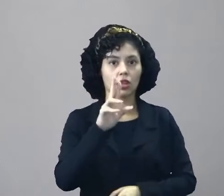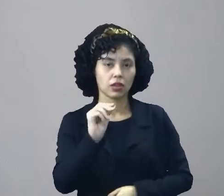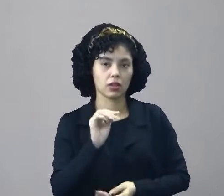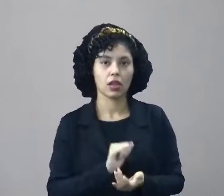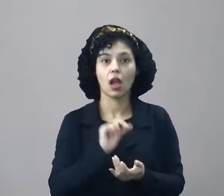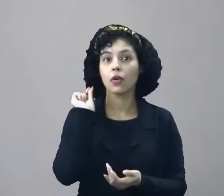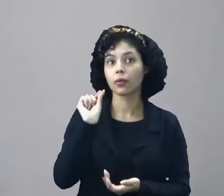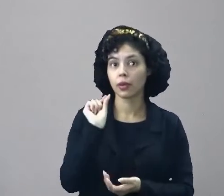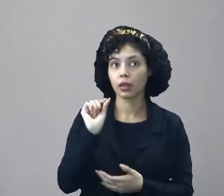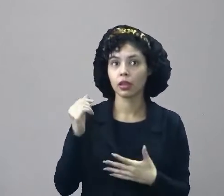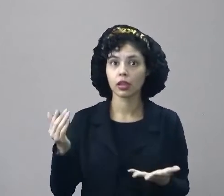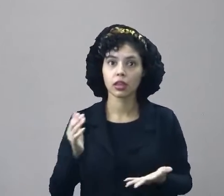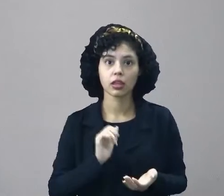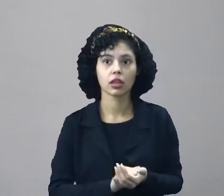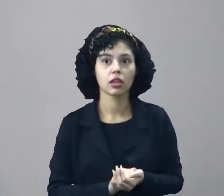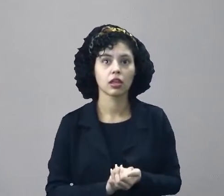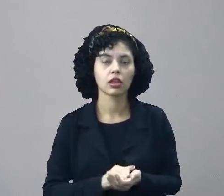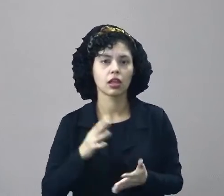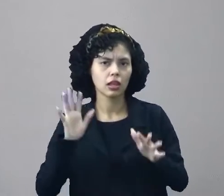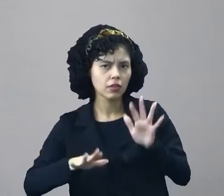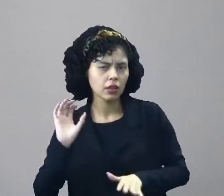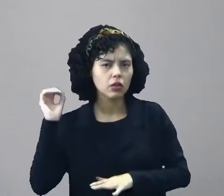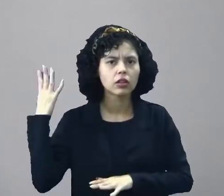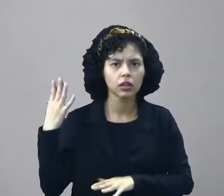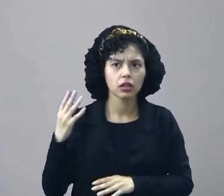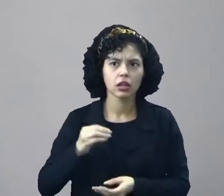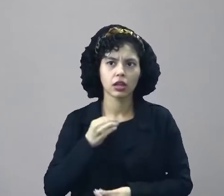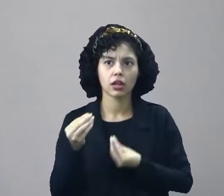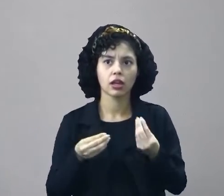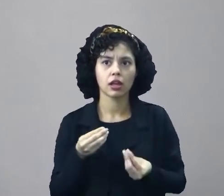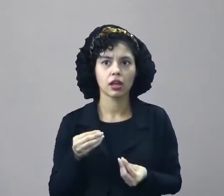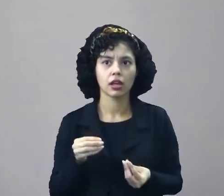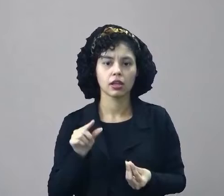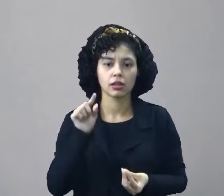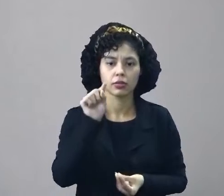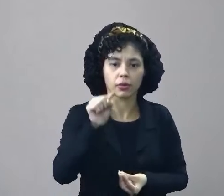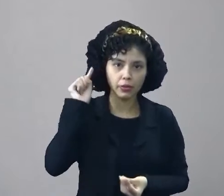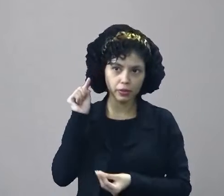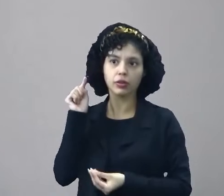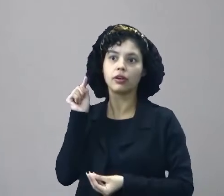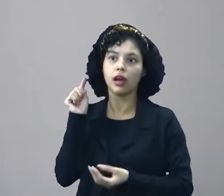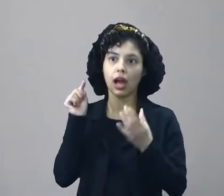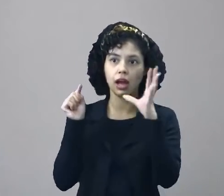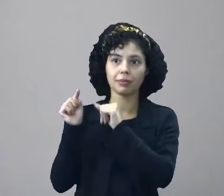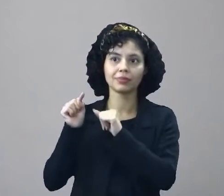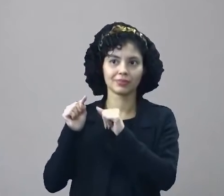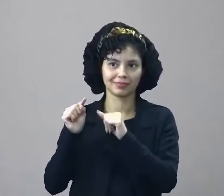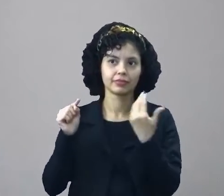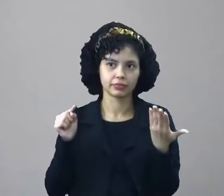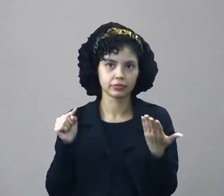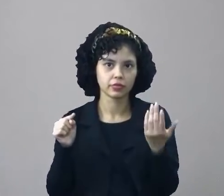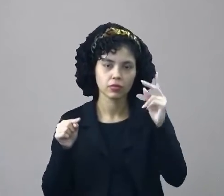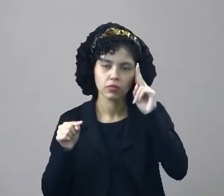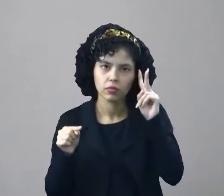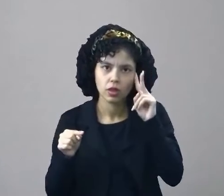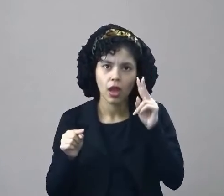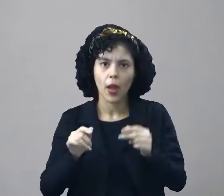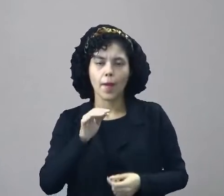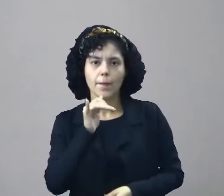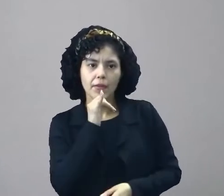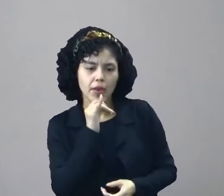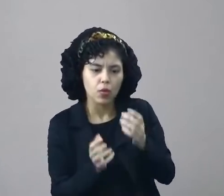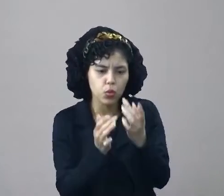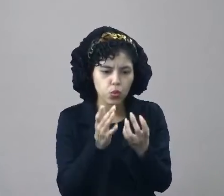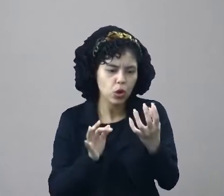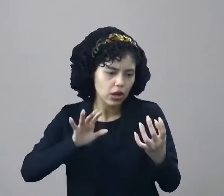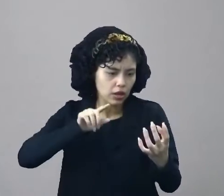O ato reflexo são atos que acontecem, é tipo como eu quisesse espetar a minha mão em um prego. À medida que eu não vejo aquilo, rapidamente